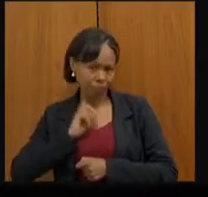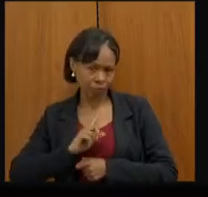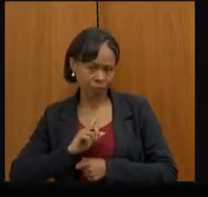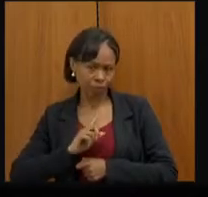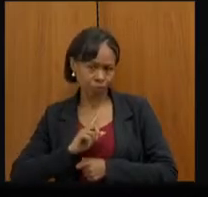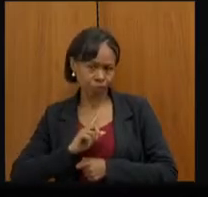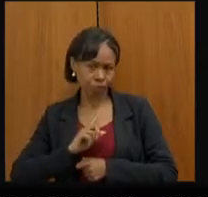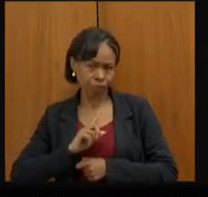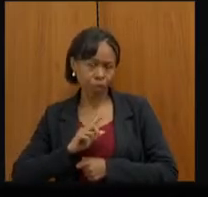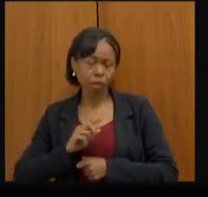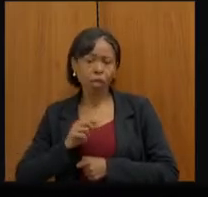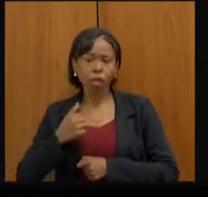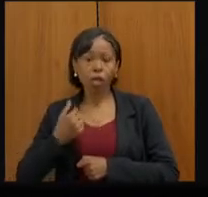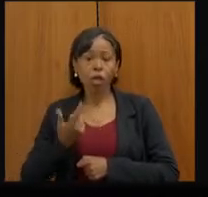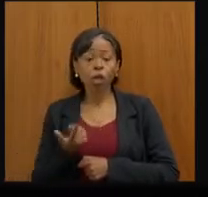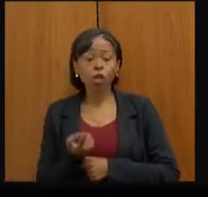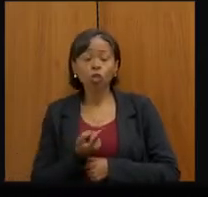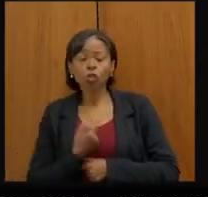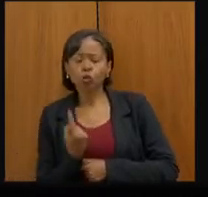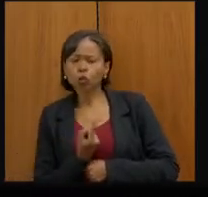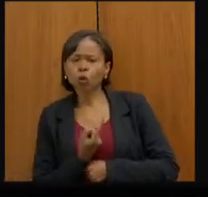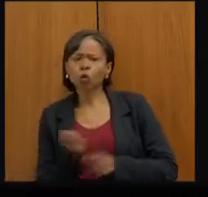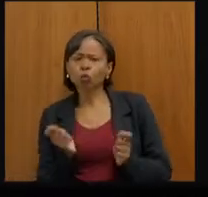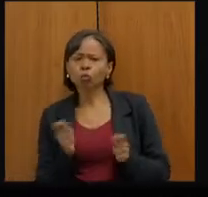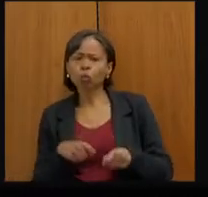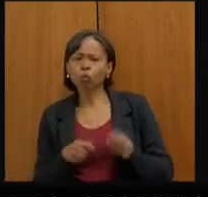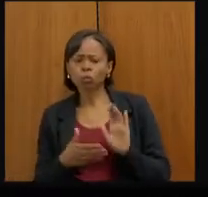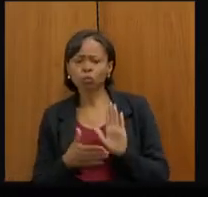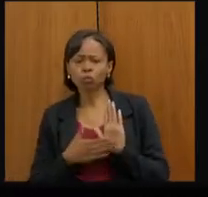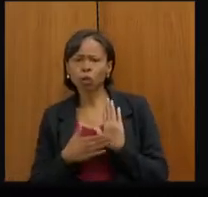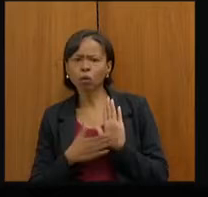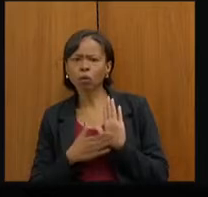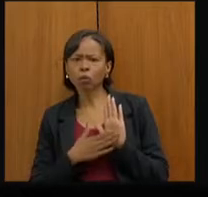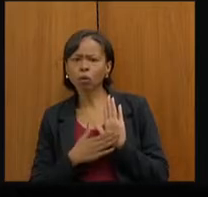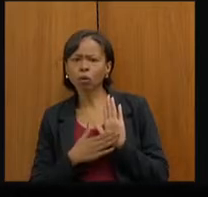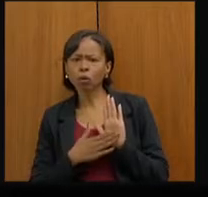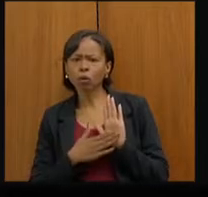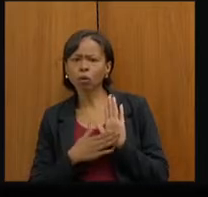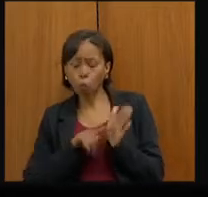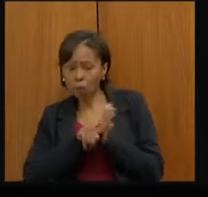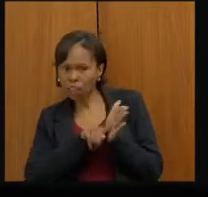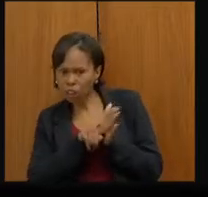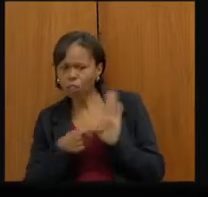propor é trazer dados e propor políticas públicas